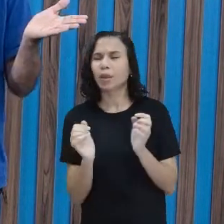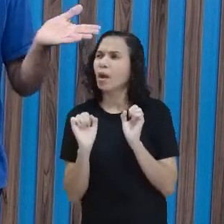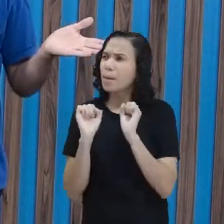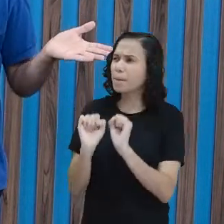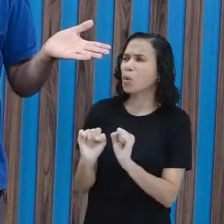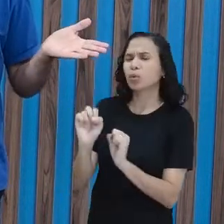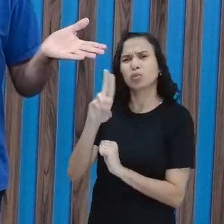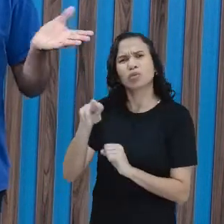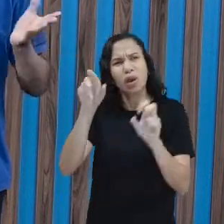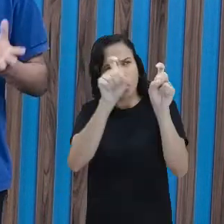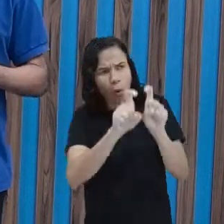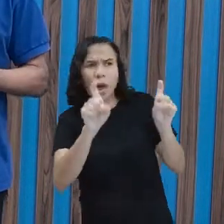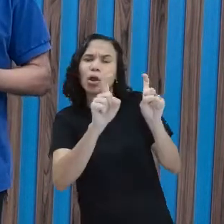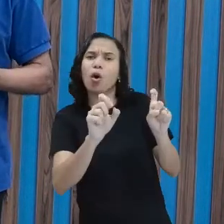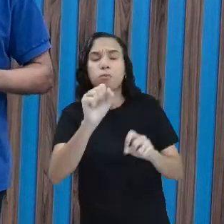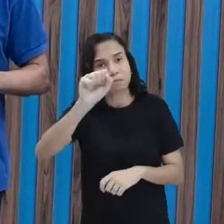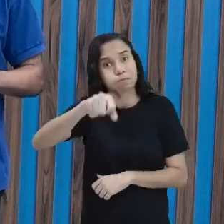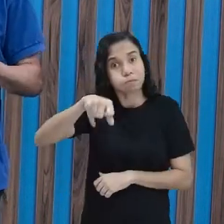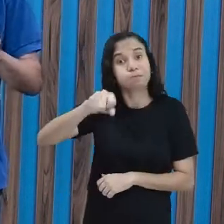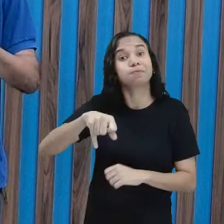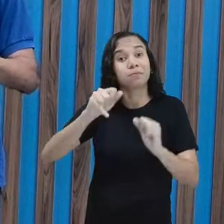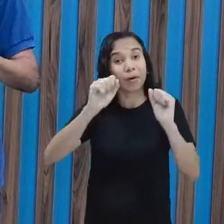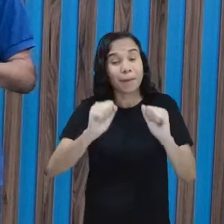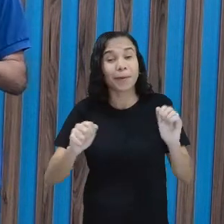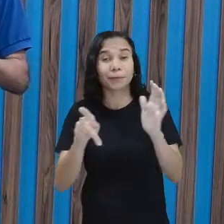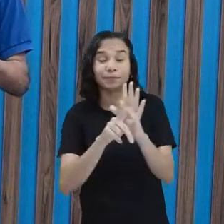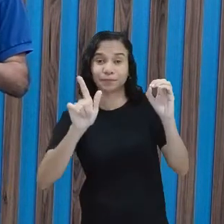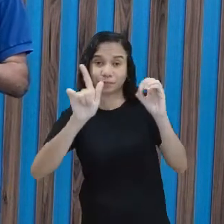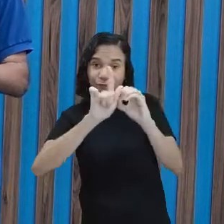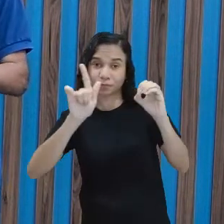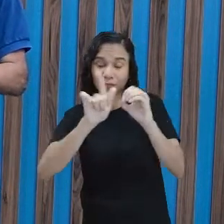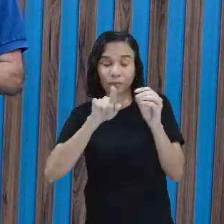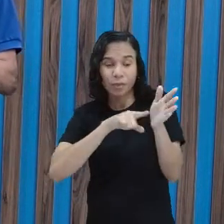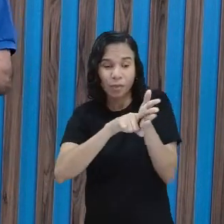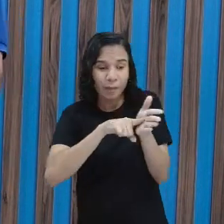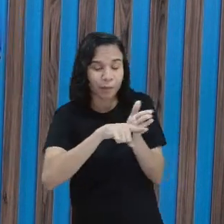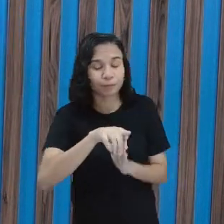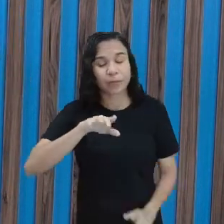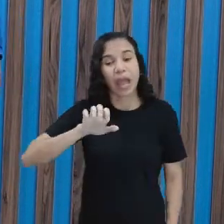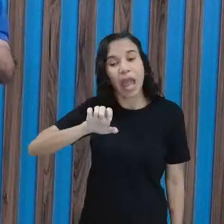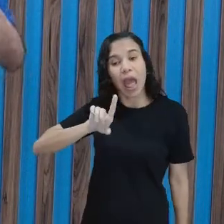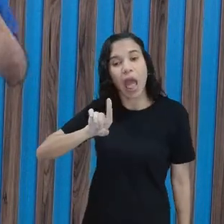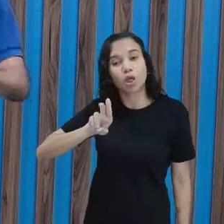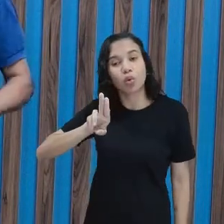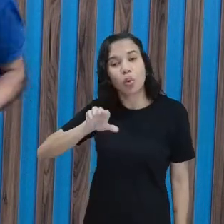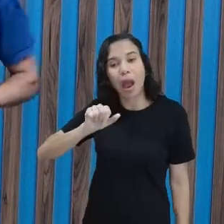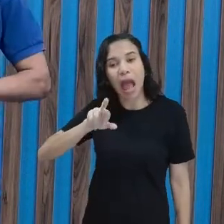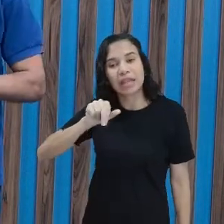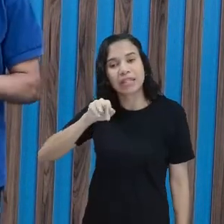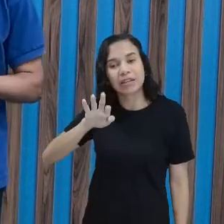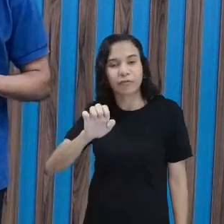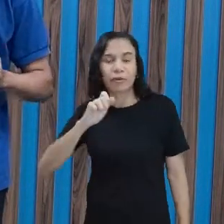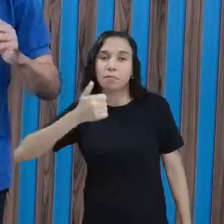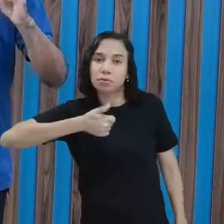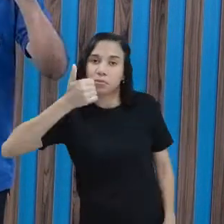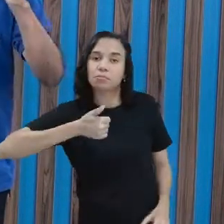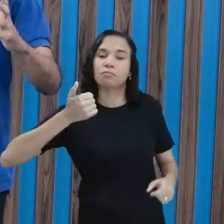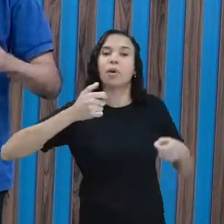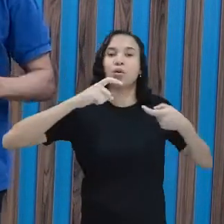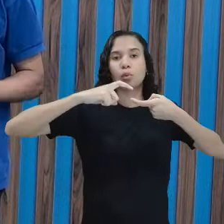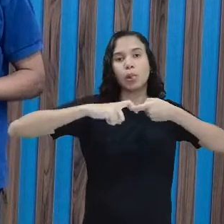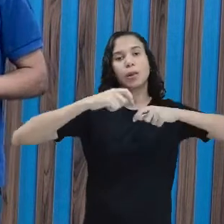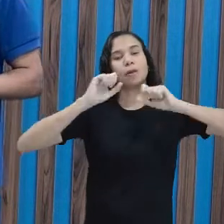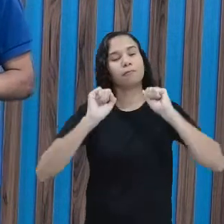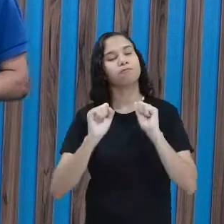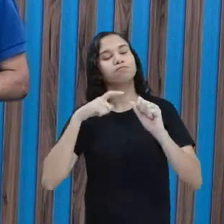pelo computador, Ricardinho? Pode sim. Você bota lá no Google assim, ó. Educa Recife, o primeiro link lá, o IPTV, você vai